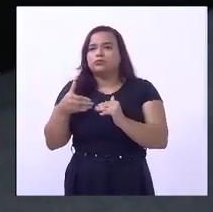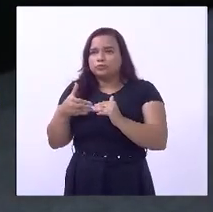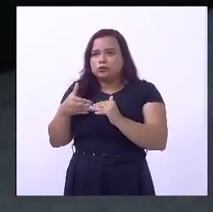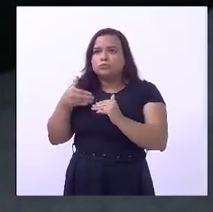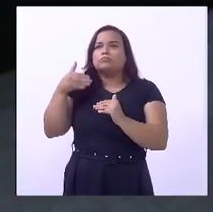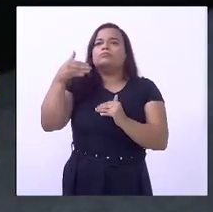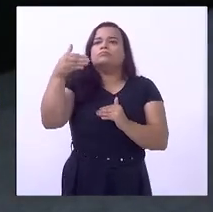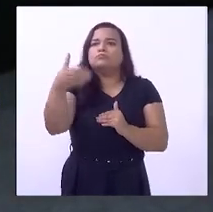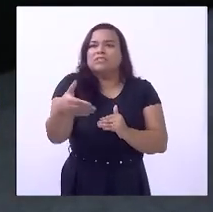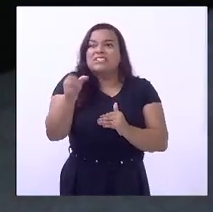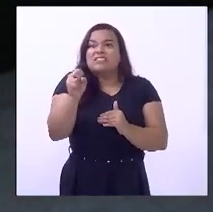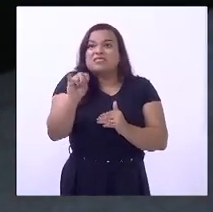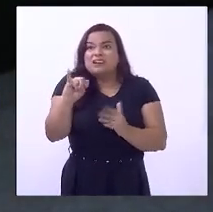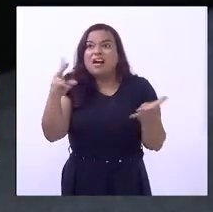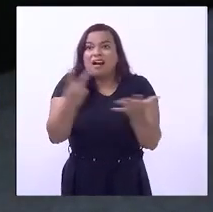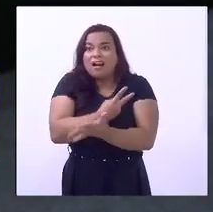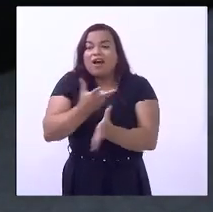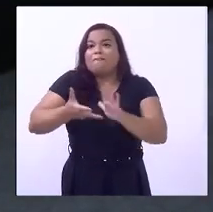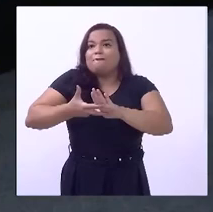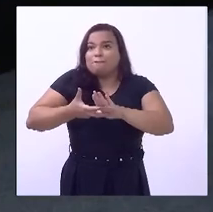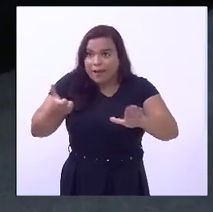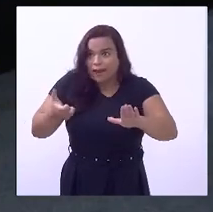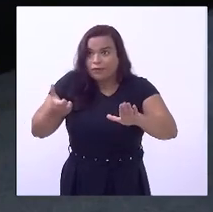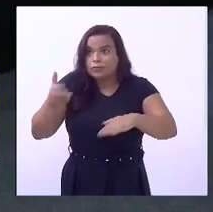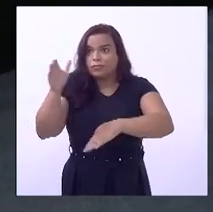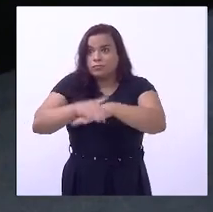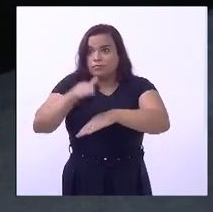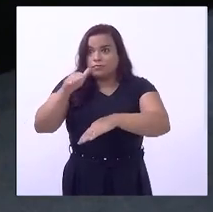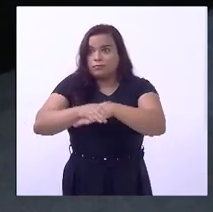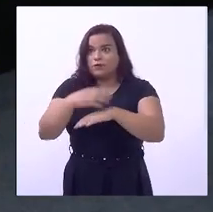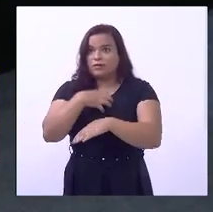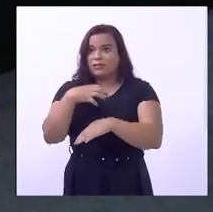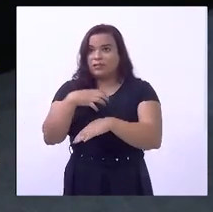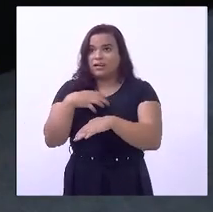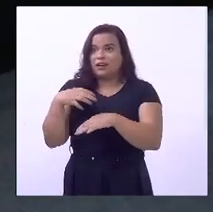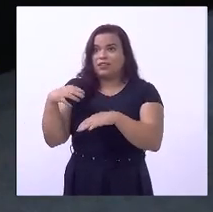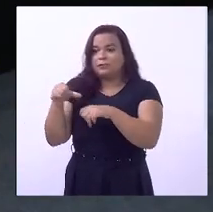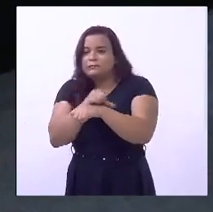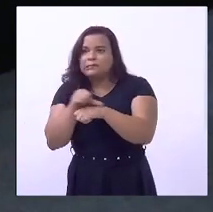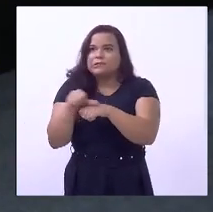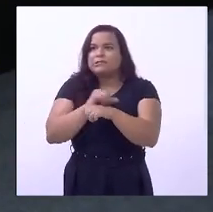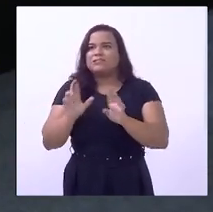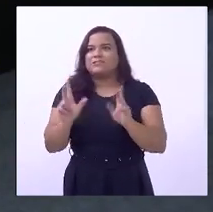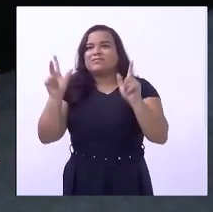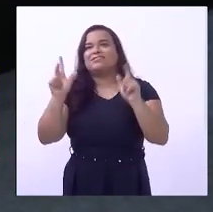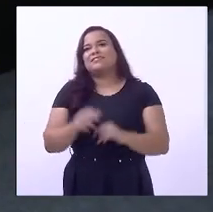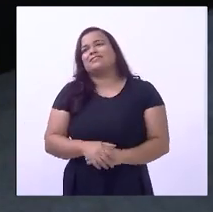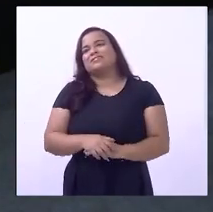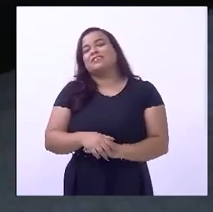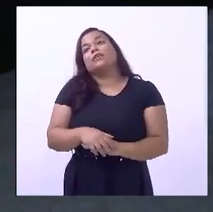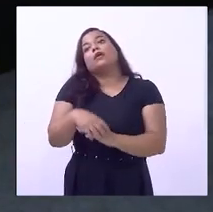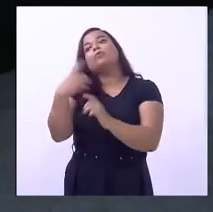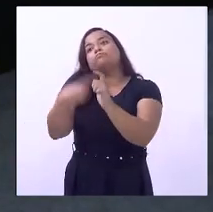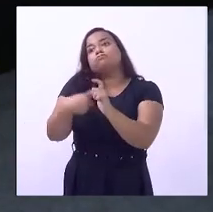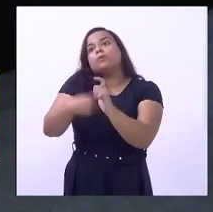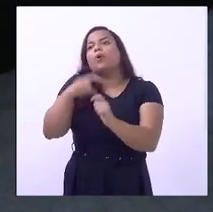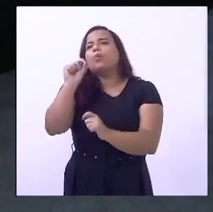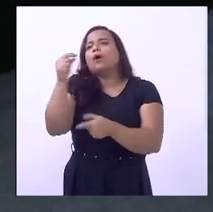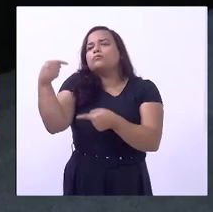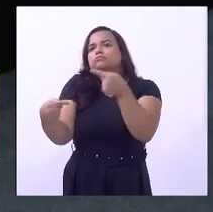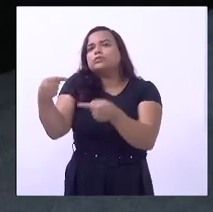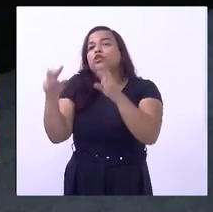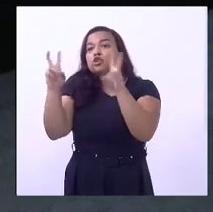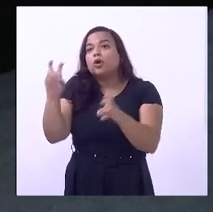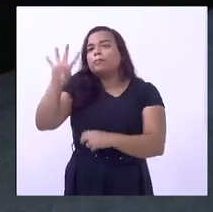de veto ser tratado por nós de forma diferenciada, ficando pendente, eventualmente, uma discussão só no que diz respeito